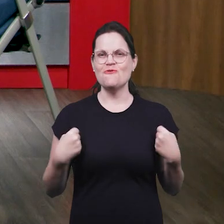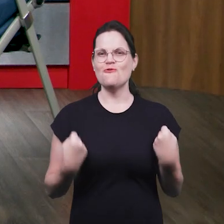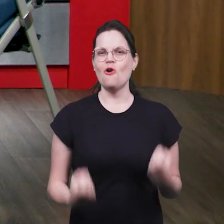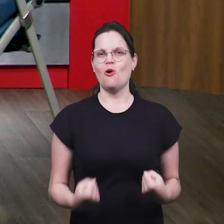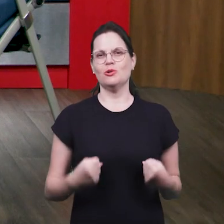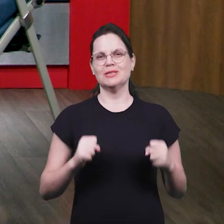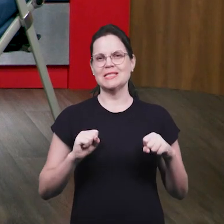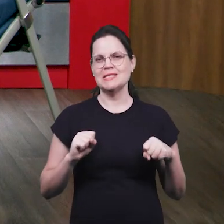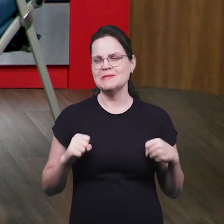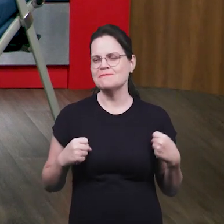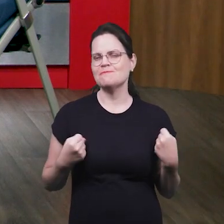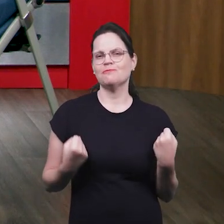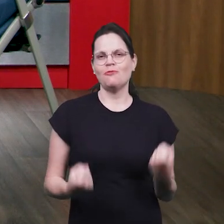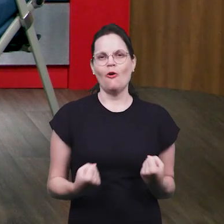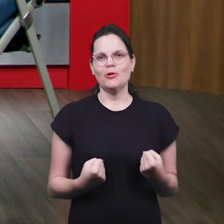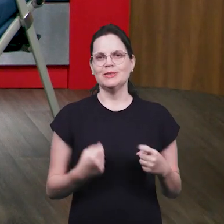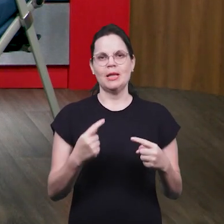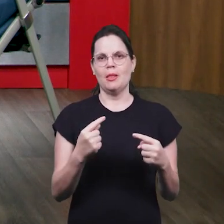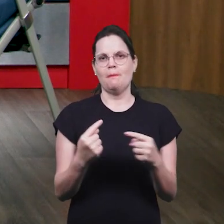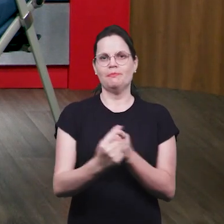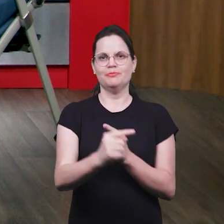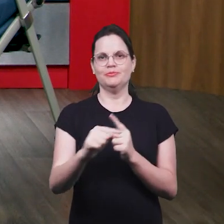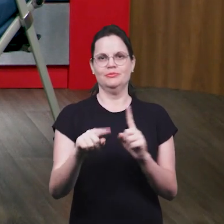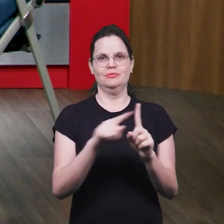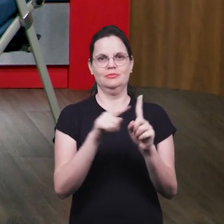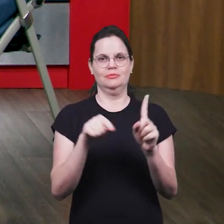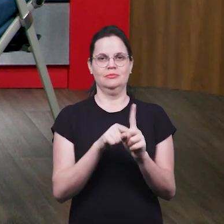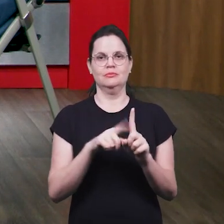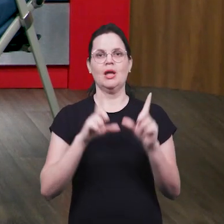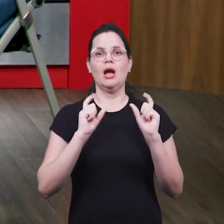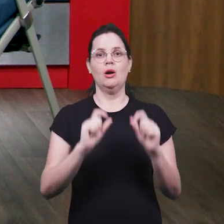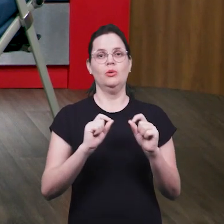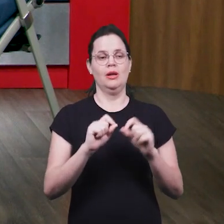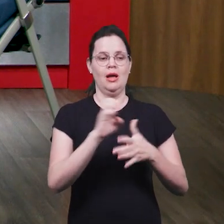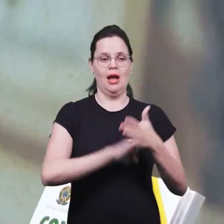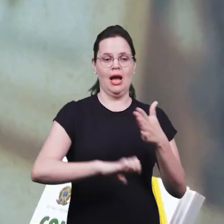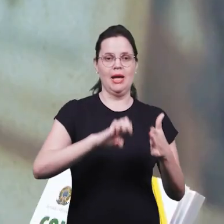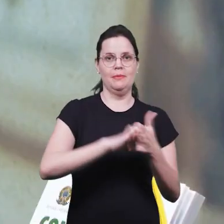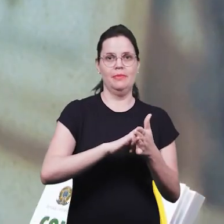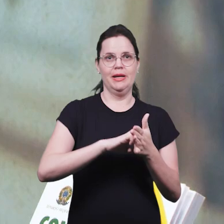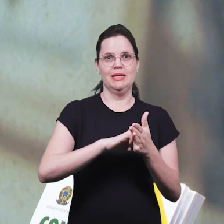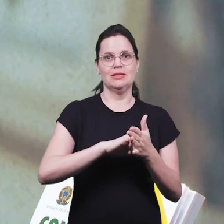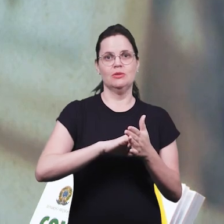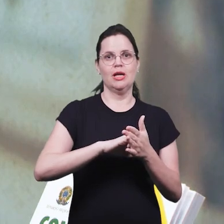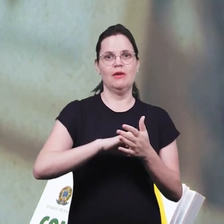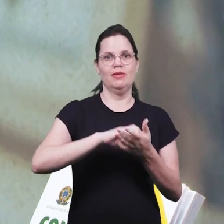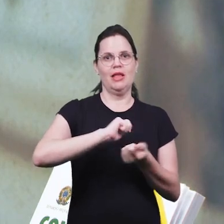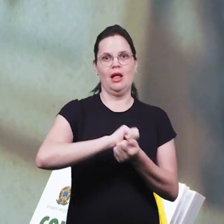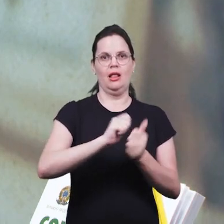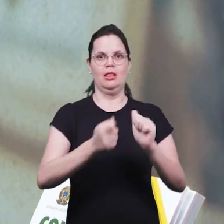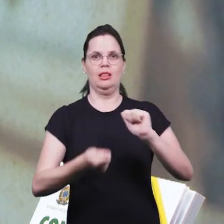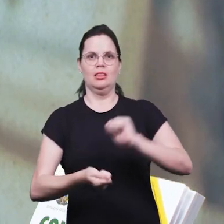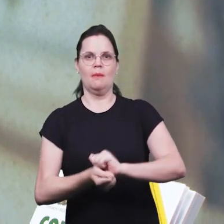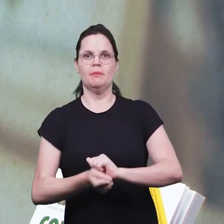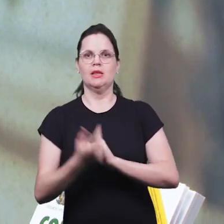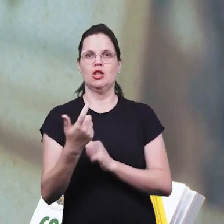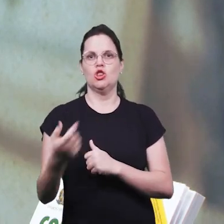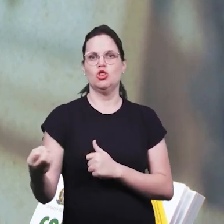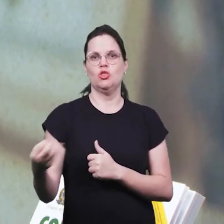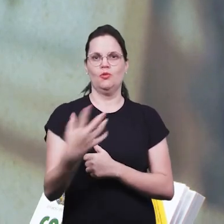com o estágio de gestação, a empresa tem que ou readequá-la numa nova função ou te removê-la de um ambiente